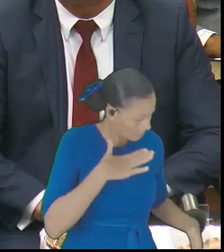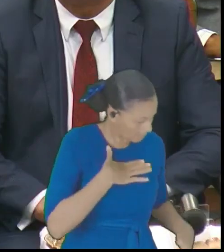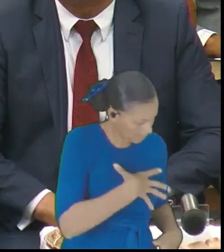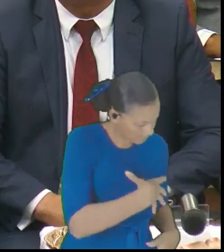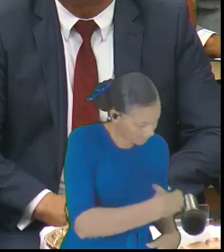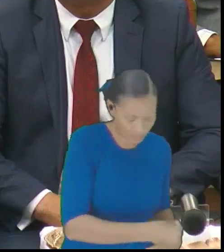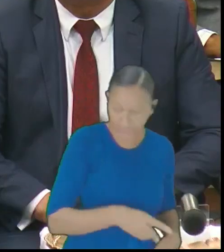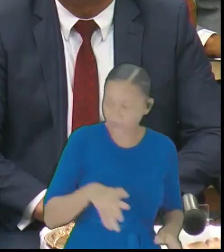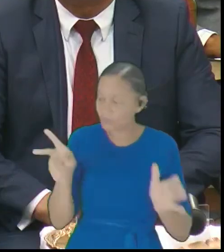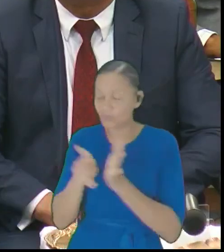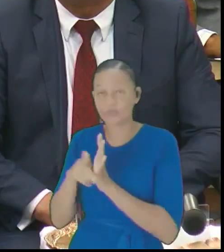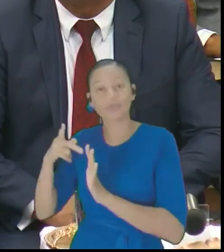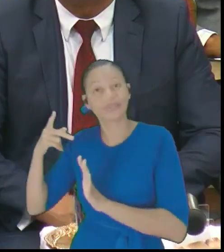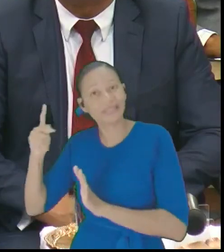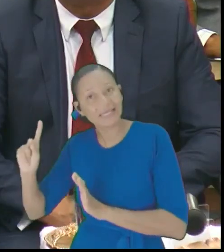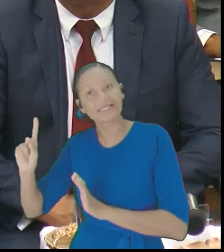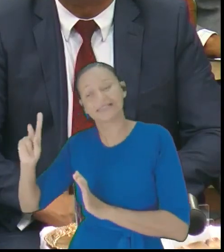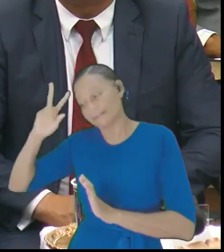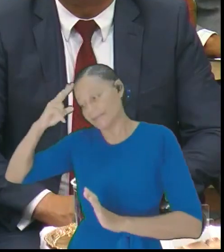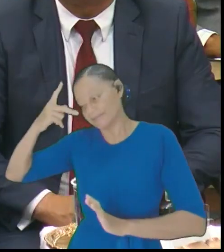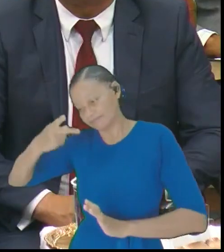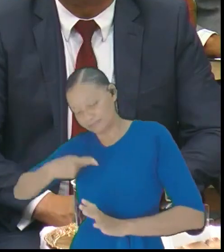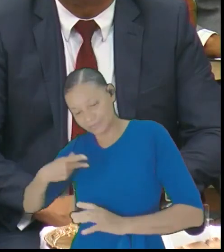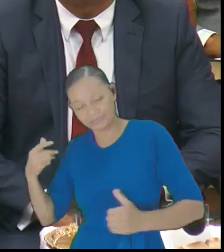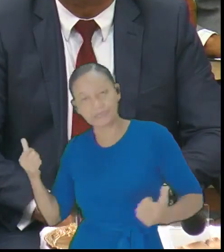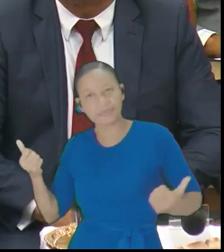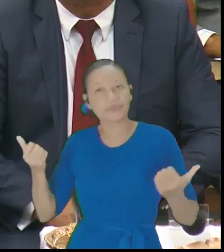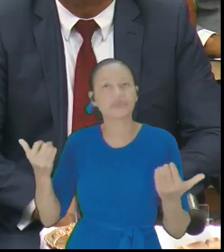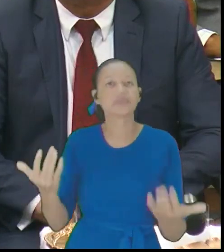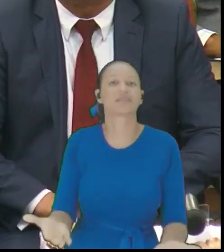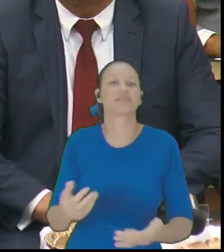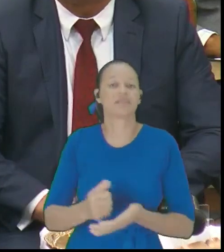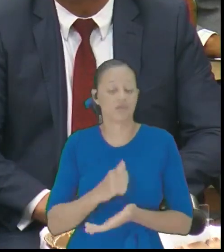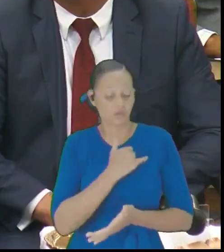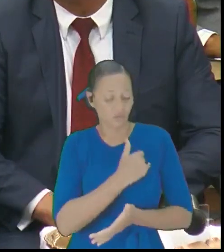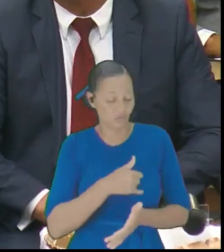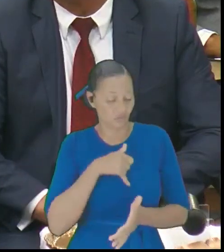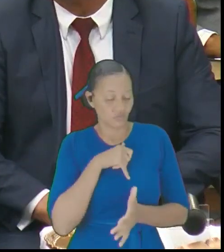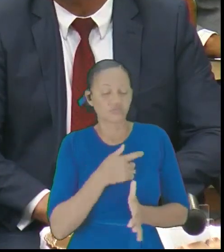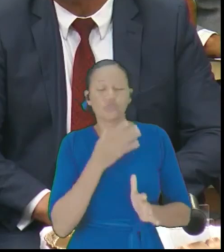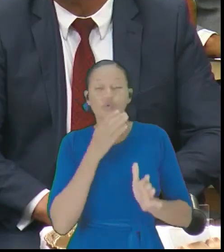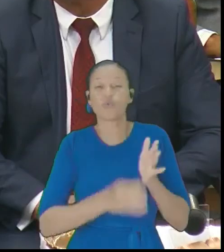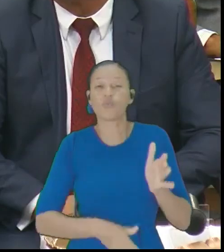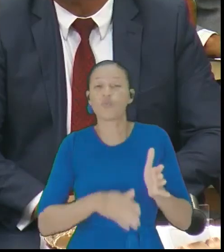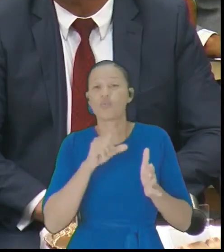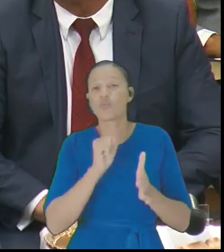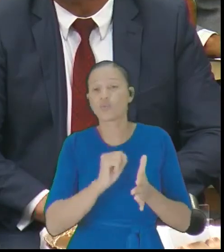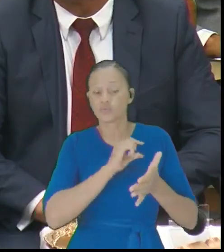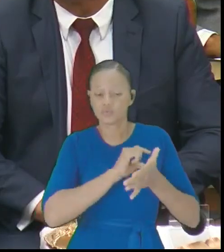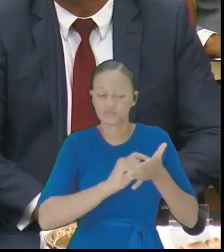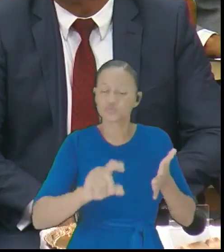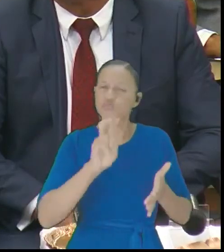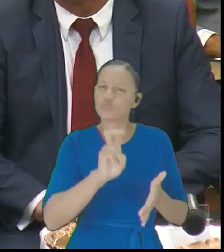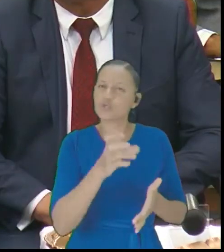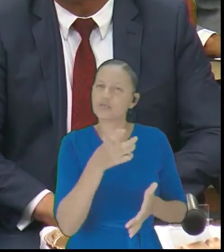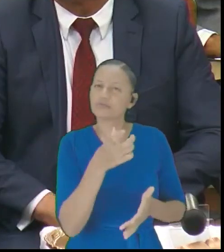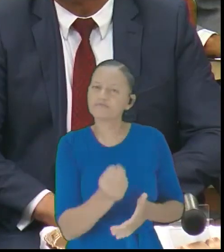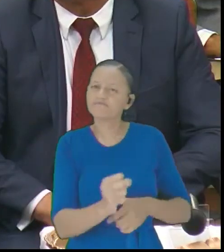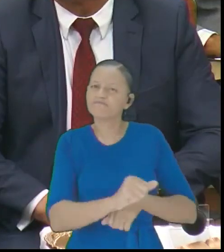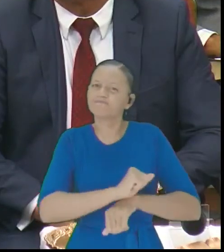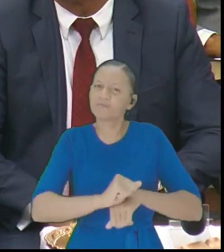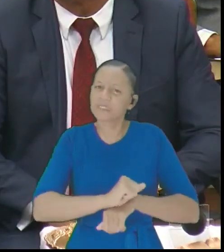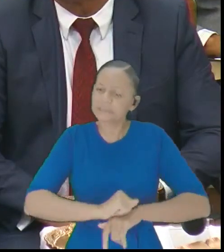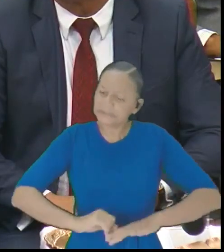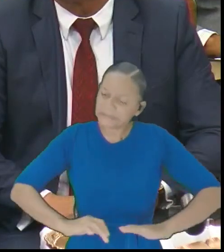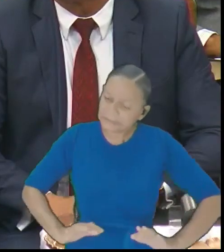ele pode trazer o dele. Por isso Jesus disse em João 8,56, Abraão exultou